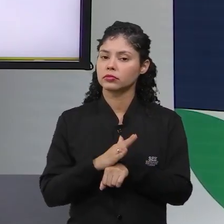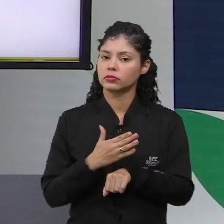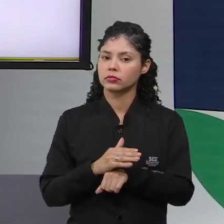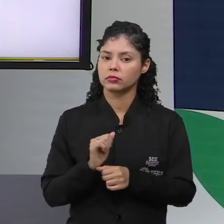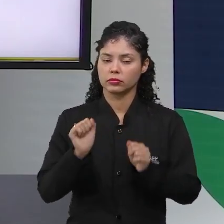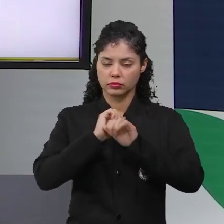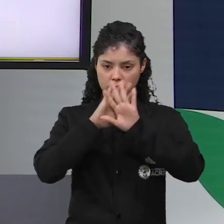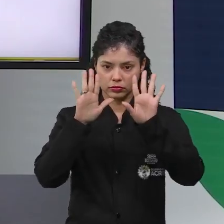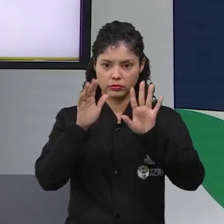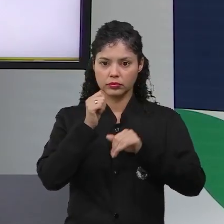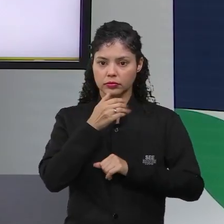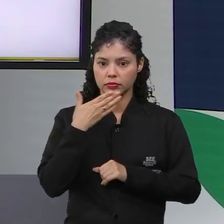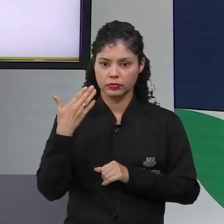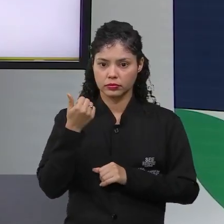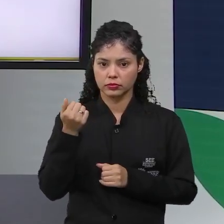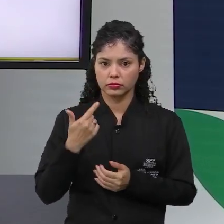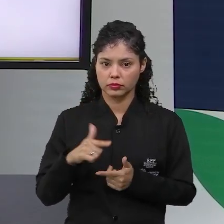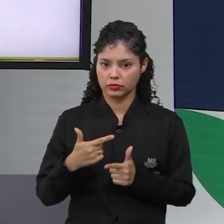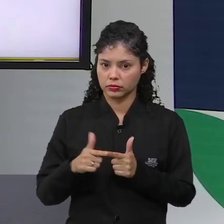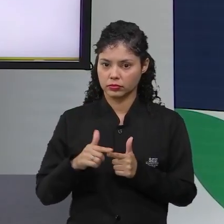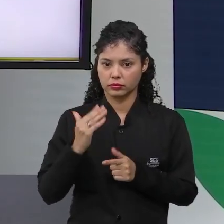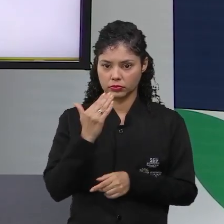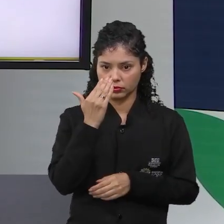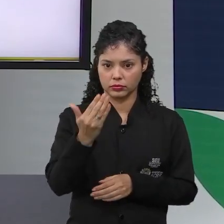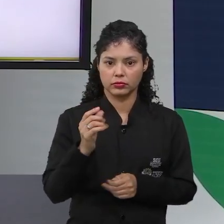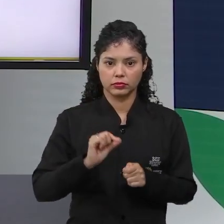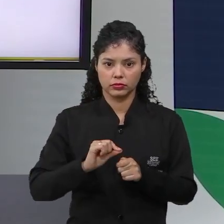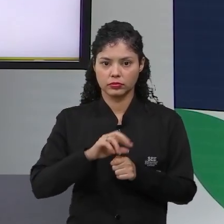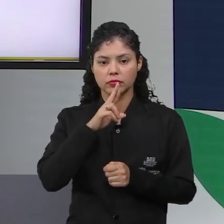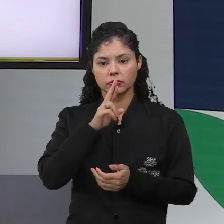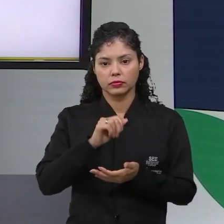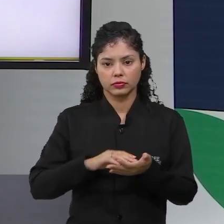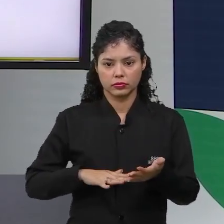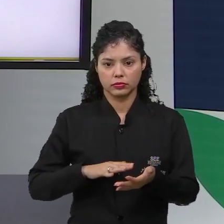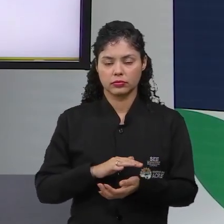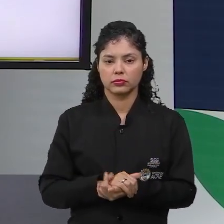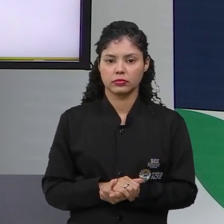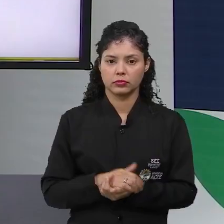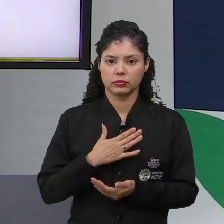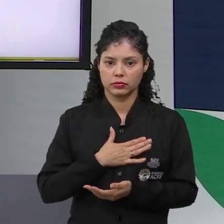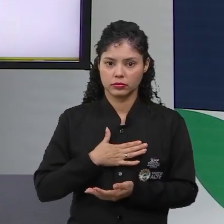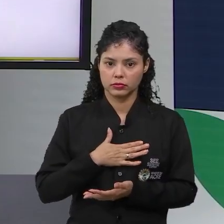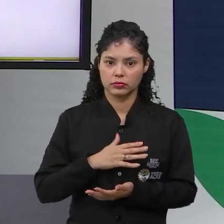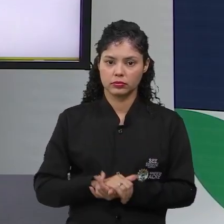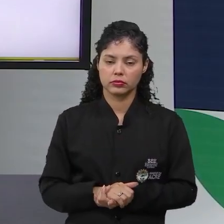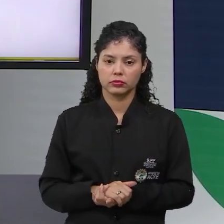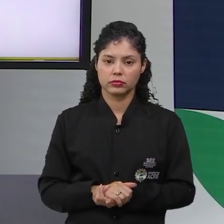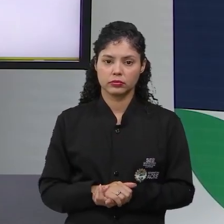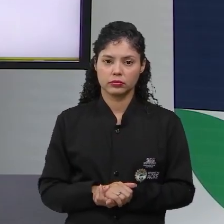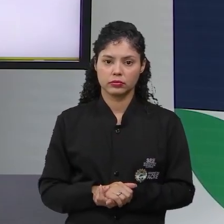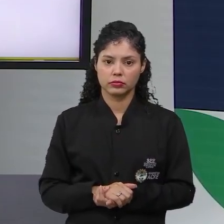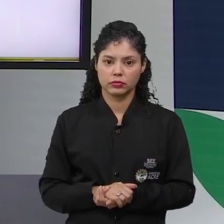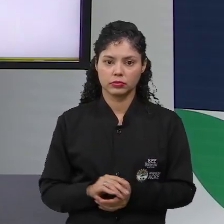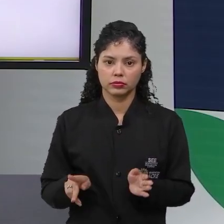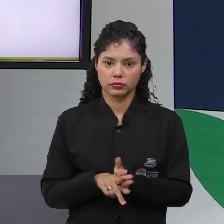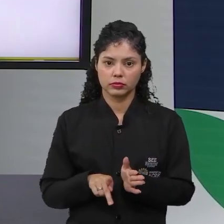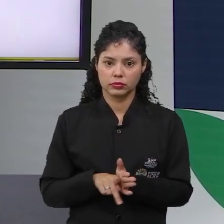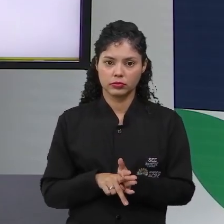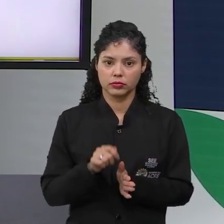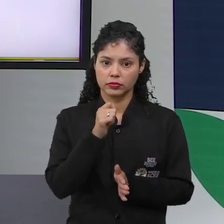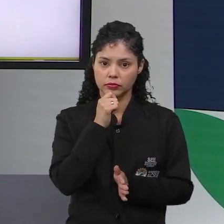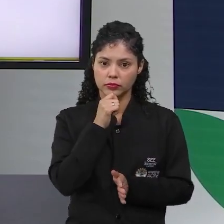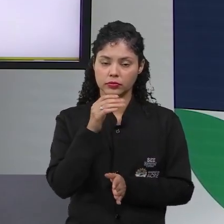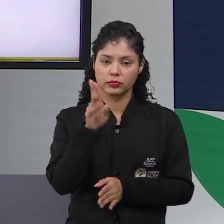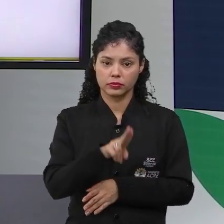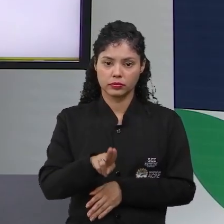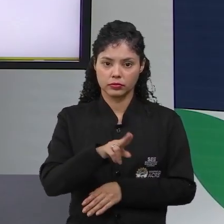para ficar craque e não ter problema na hora que estiver resolvendo o exercício. Eu gostaria também de falar de uma propriedade que eu não coloquei aqui, que é